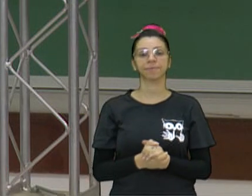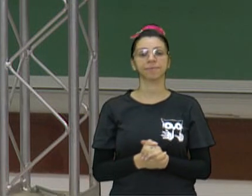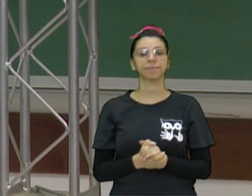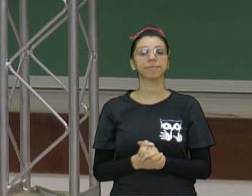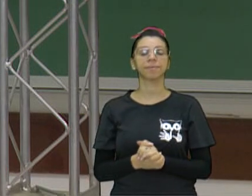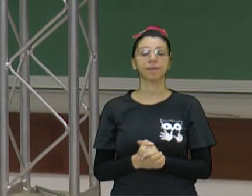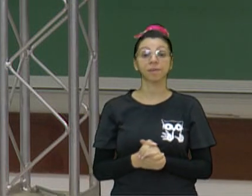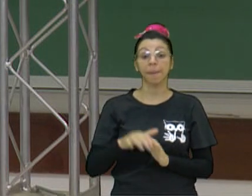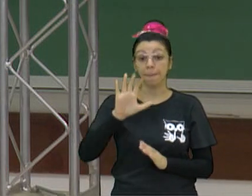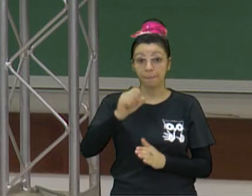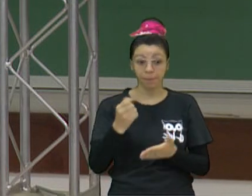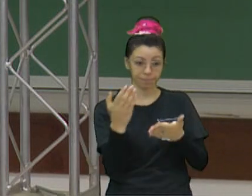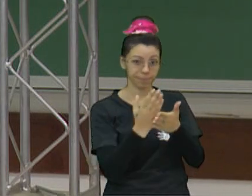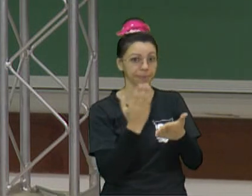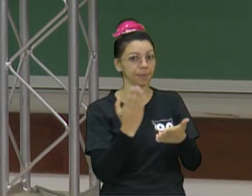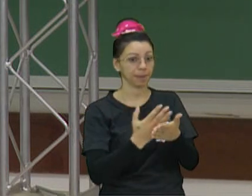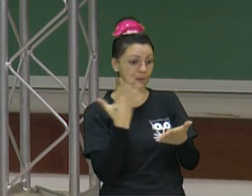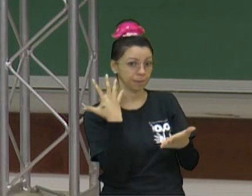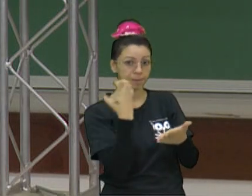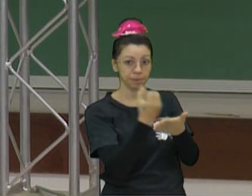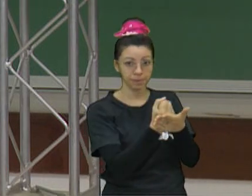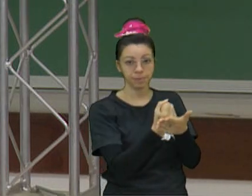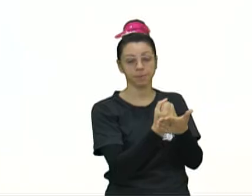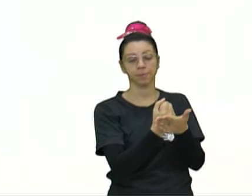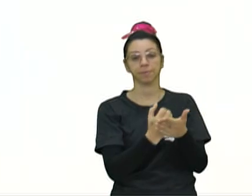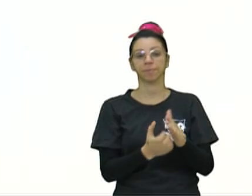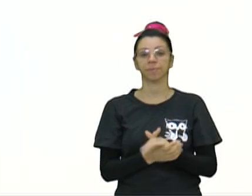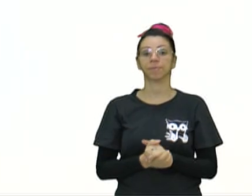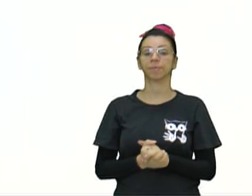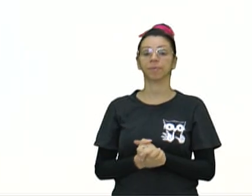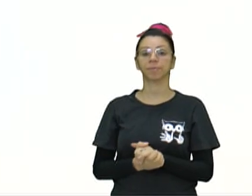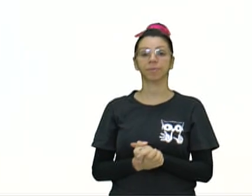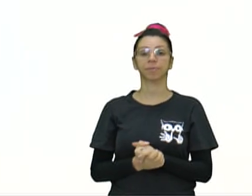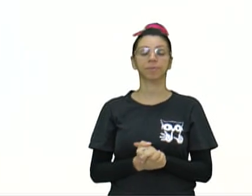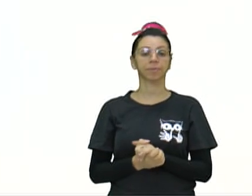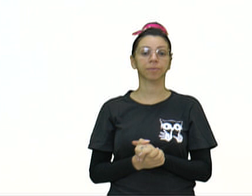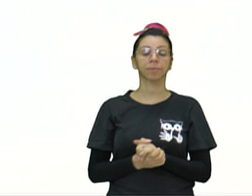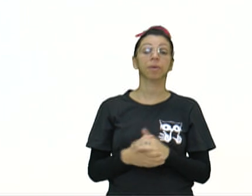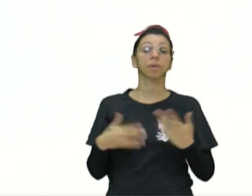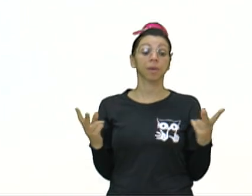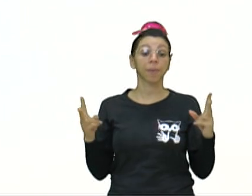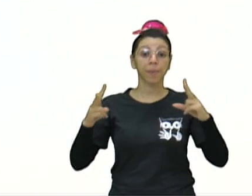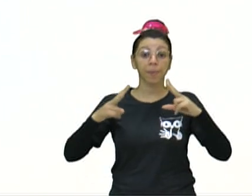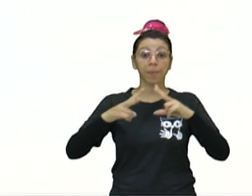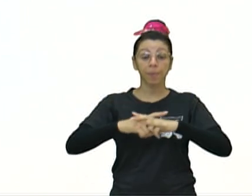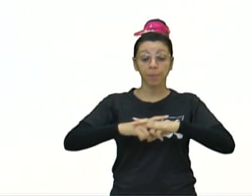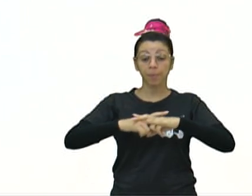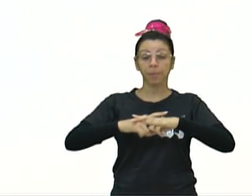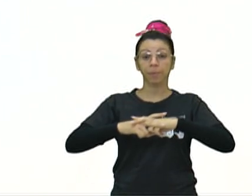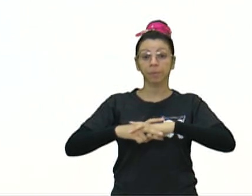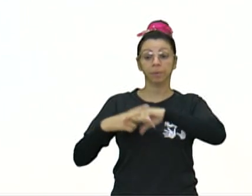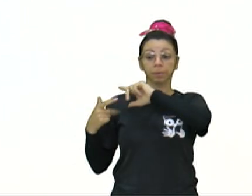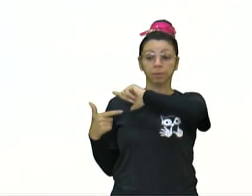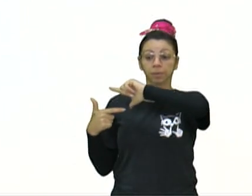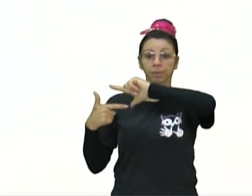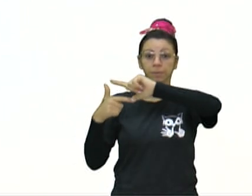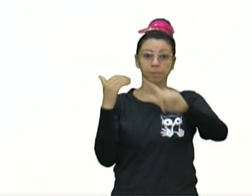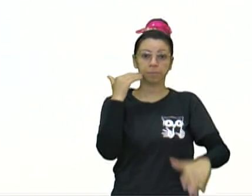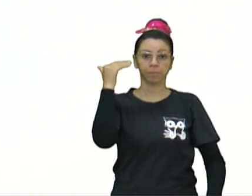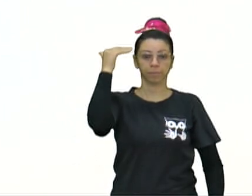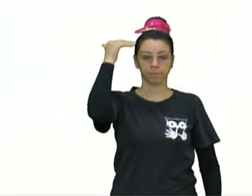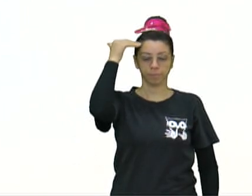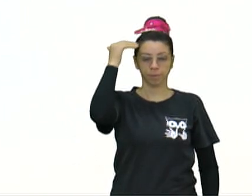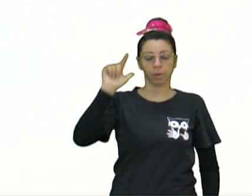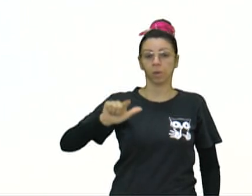seu caderno, faz as devidas anotações lá, beleza? Então fala o seguinte: qual luta tradicional coreana e quais